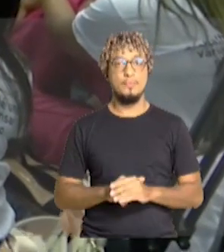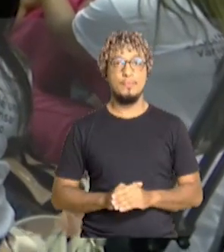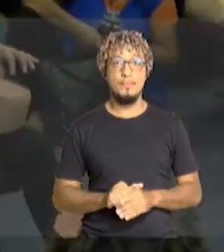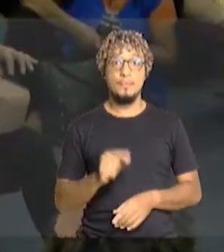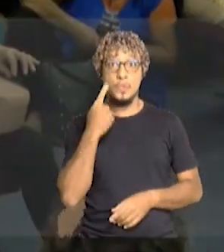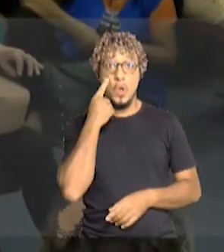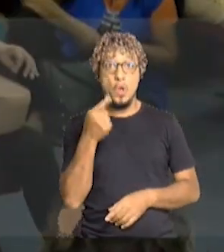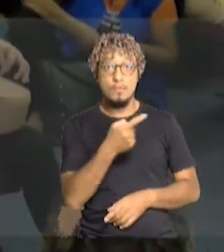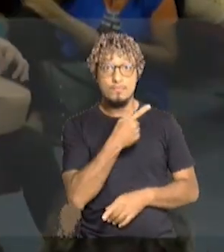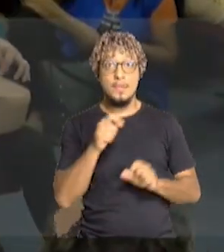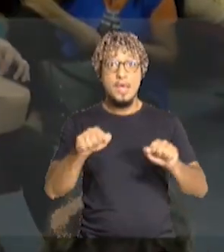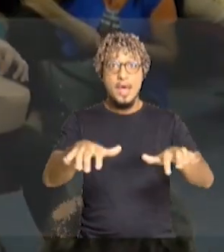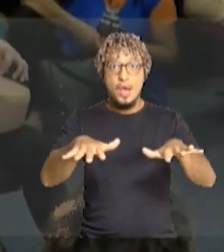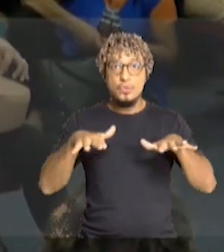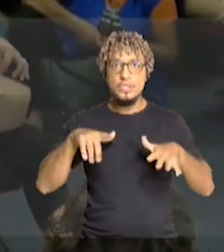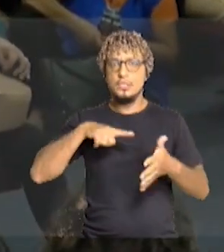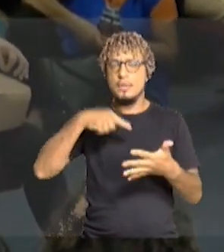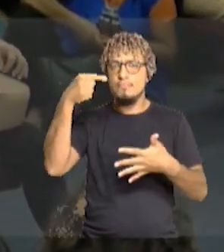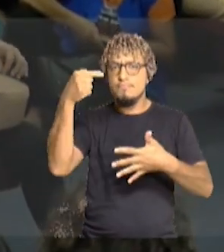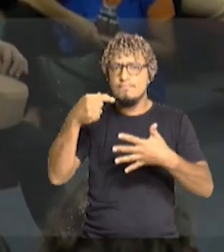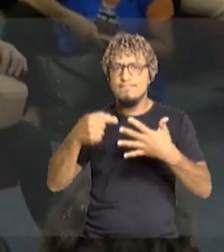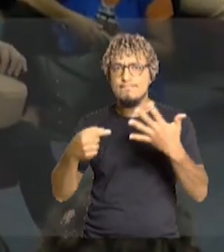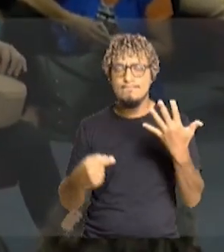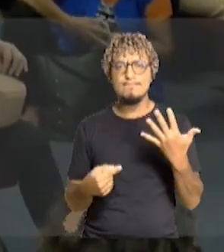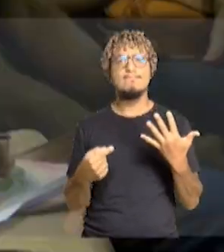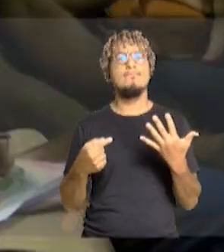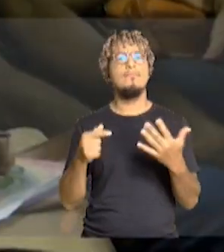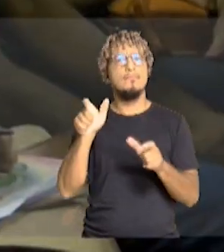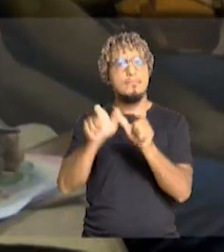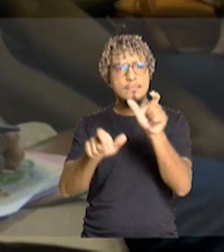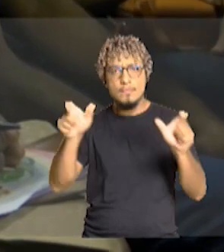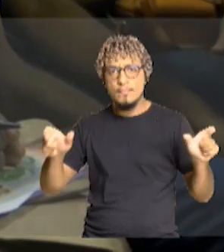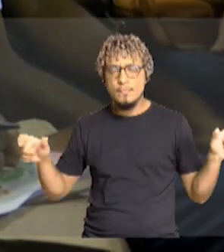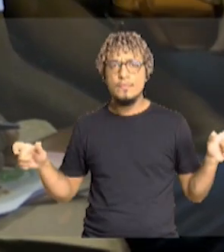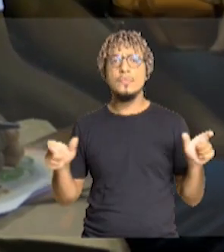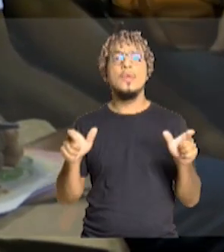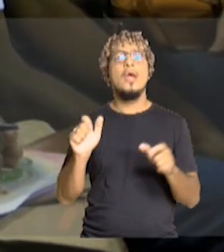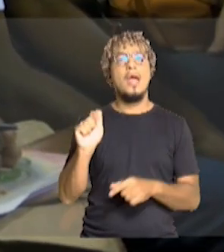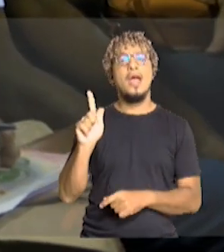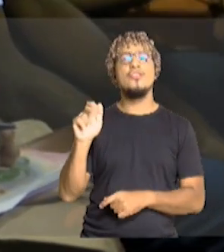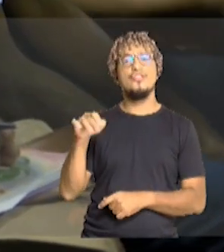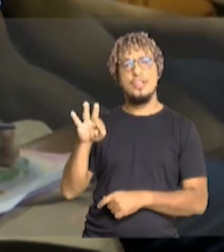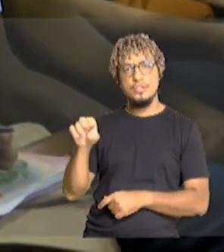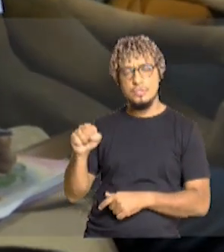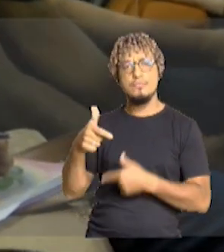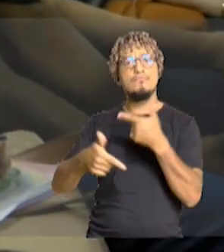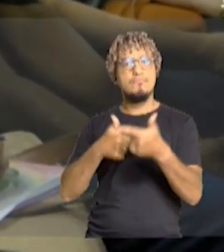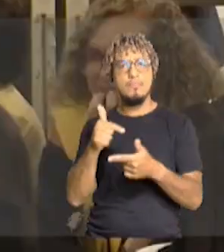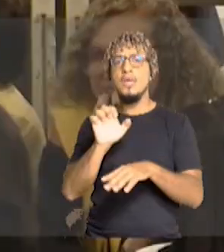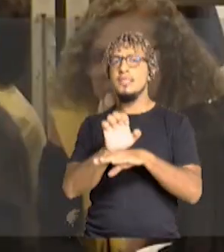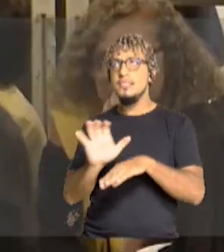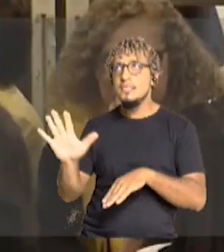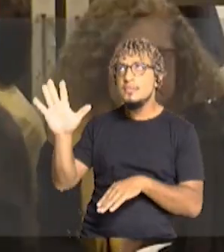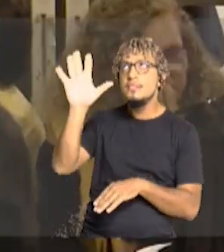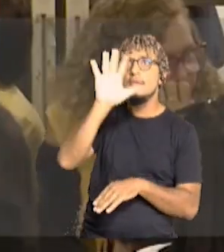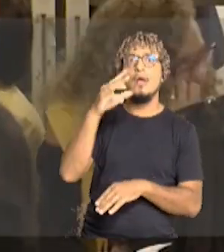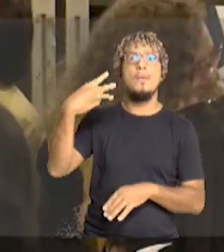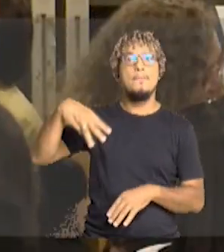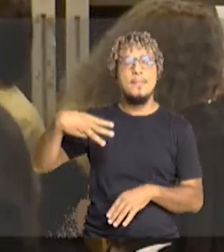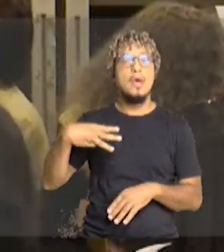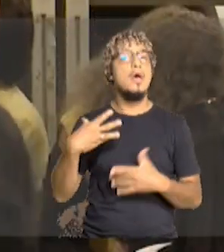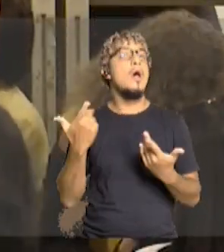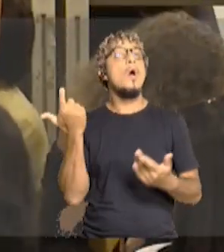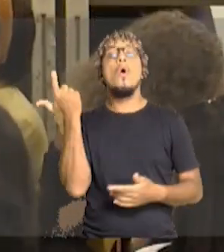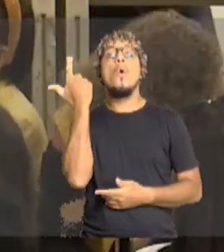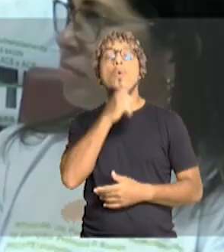audiência pública reuniu centenas de agentes comunitários de saúde e de endemias de todas as regiões do Estado como